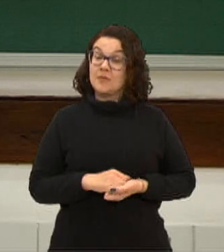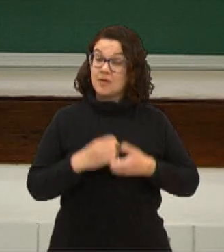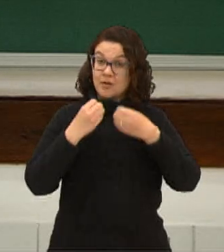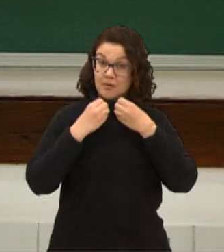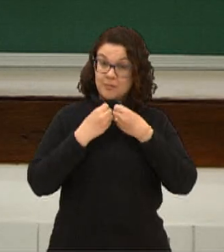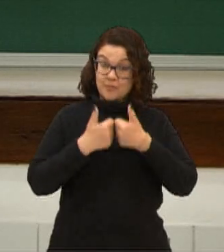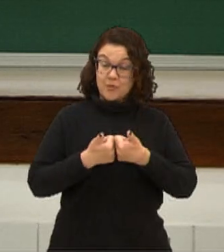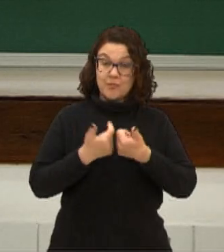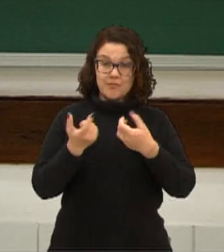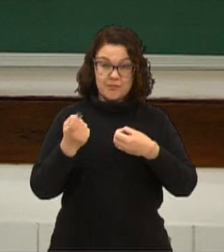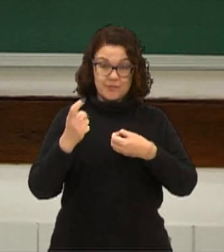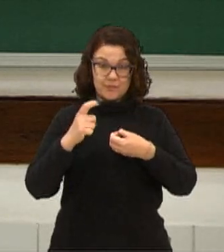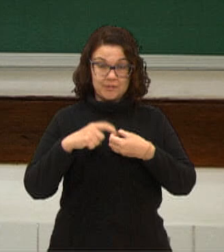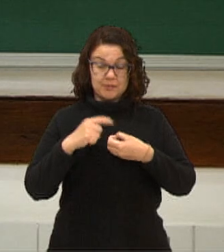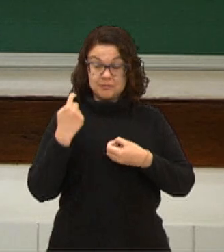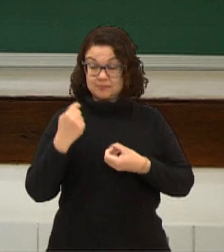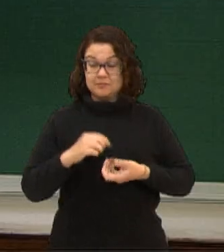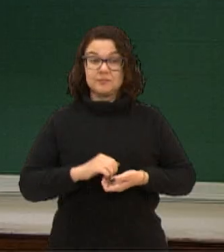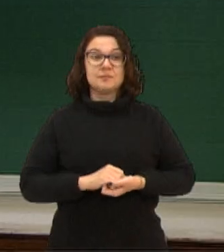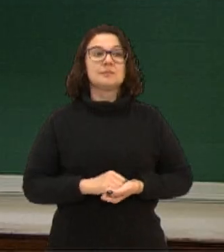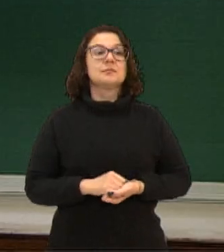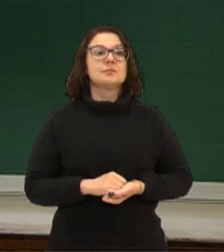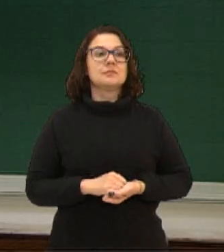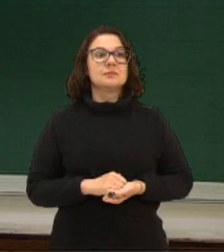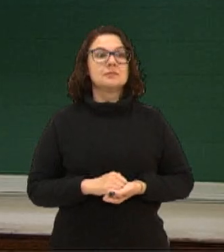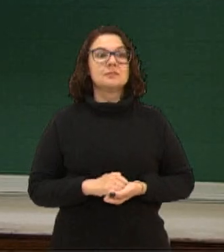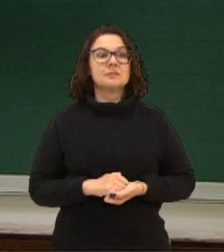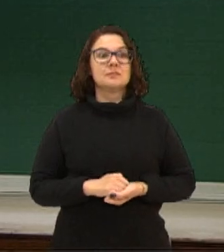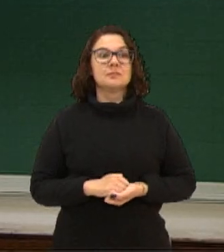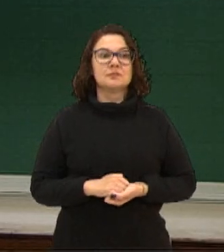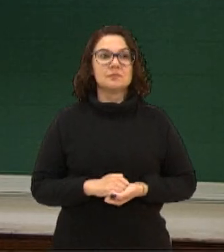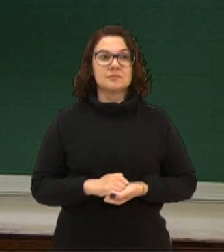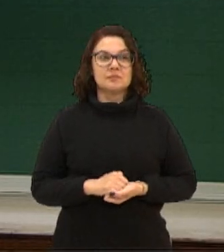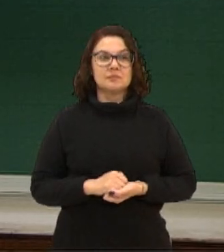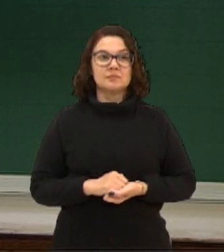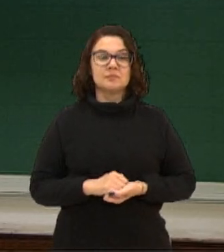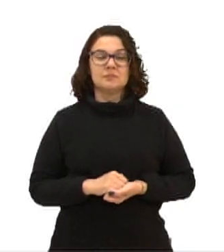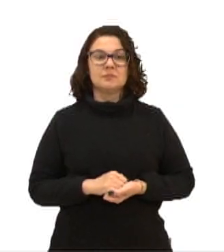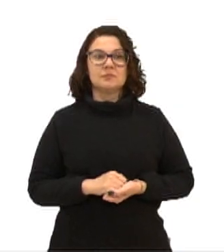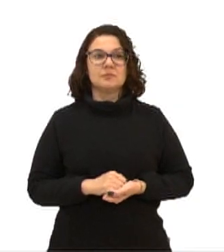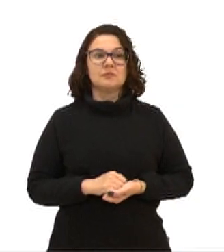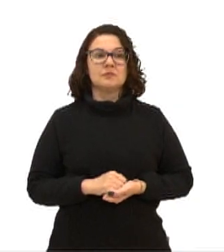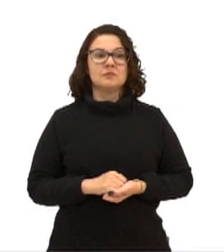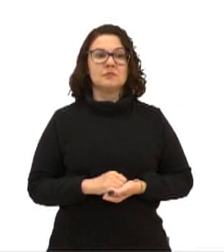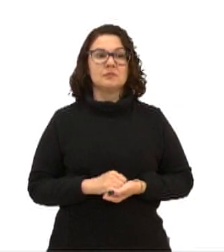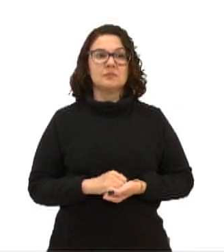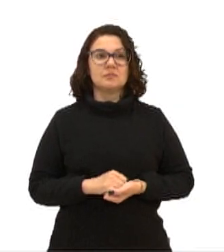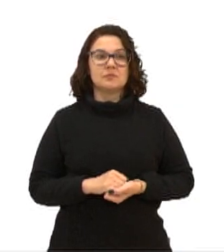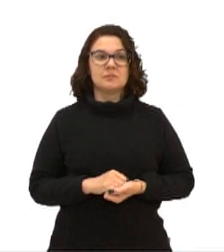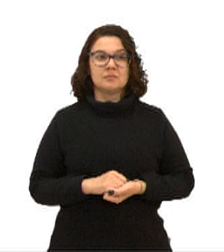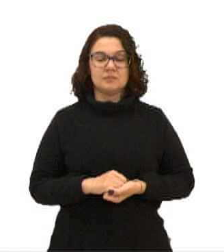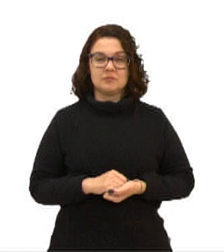Bueno, chicos, entonces, a ver, ¿por qué la protagonista del texto jamás podría ser lo mismo